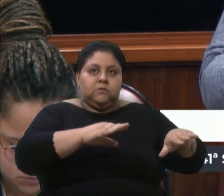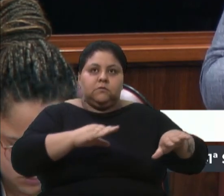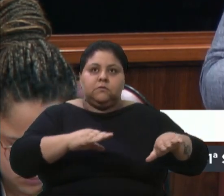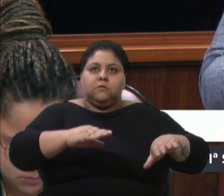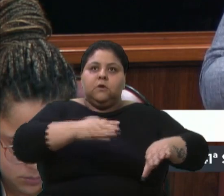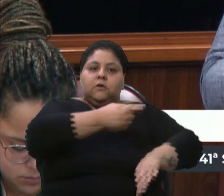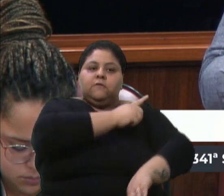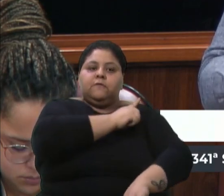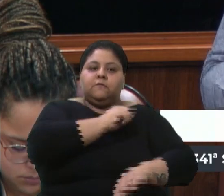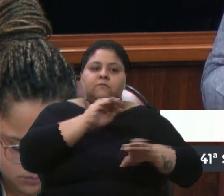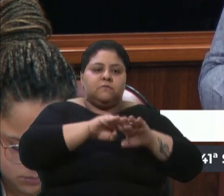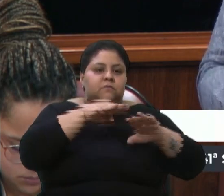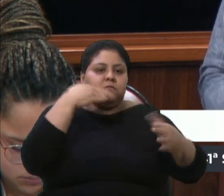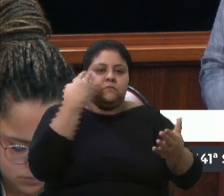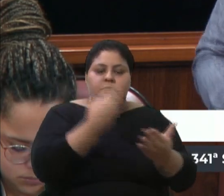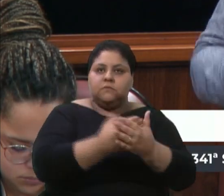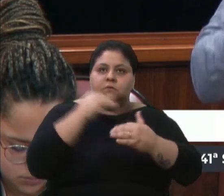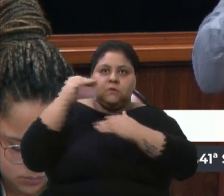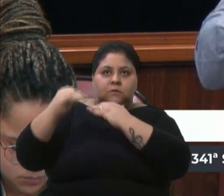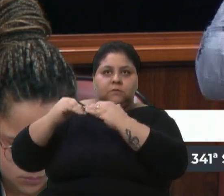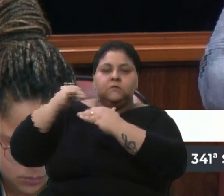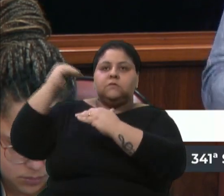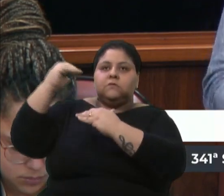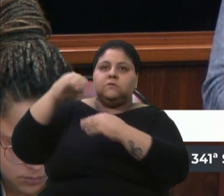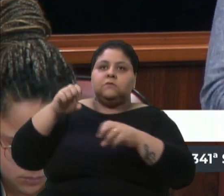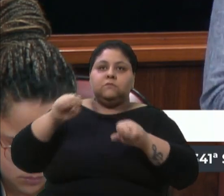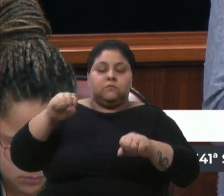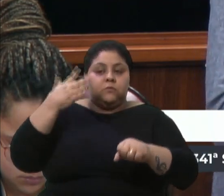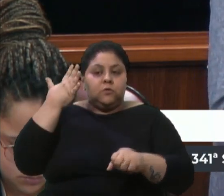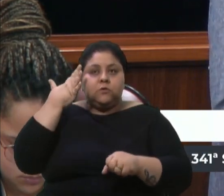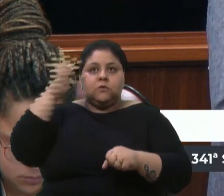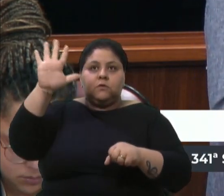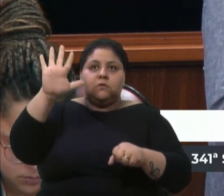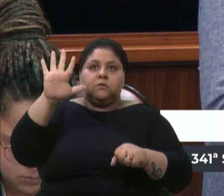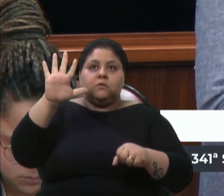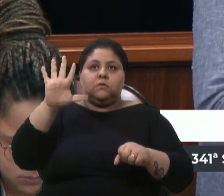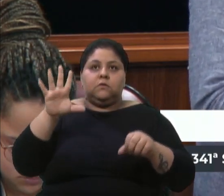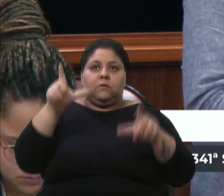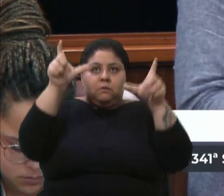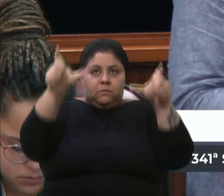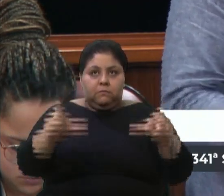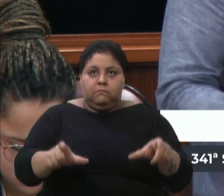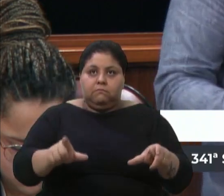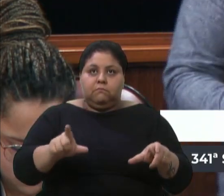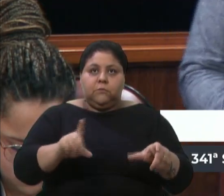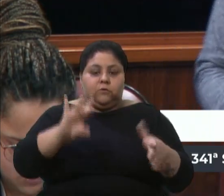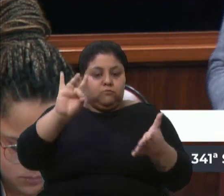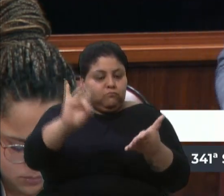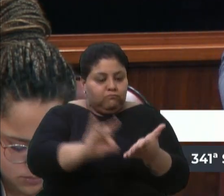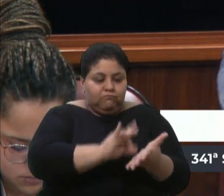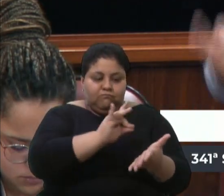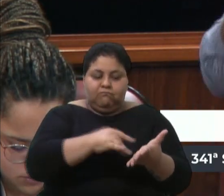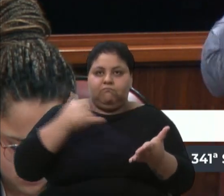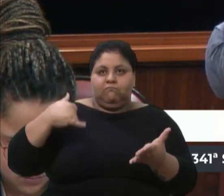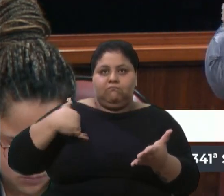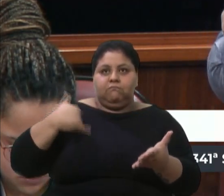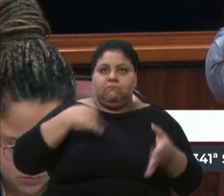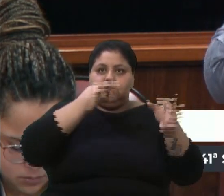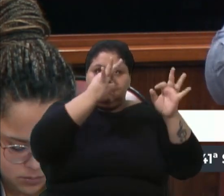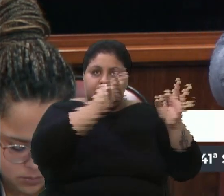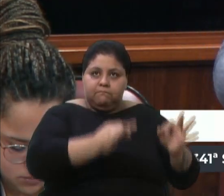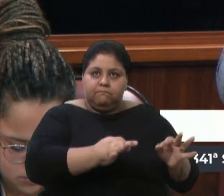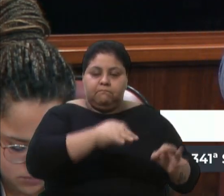ele pode ocorrer às pessoas que não estiveram matriculados e matriculadas na idade adequada. A